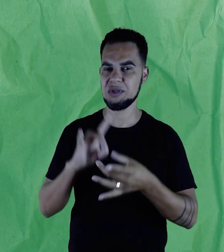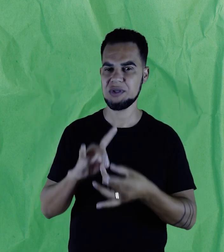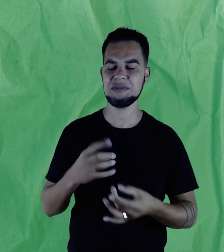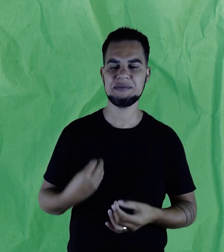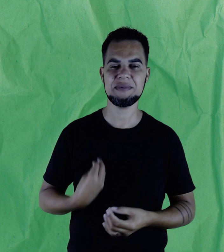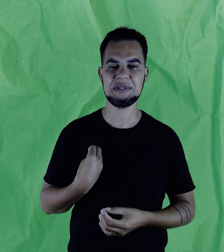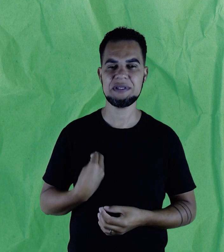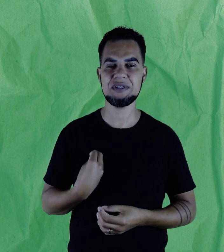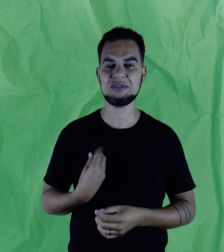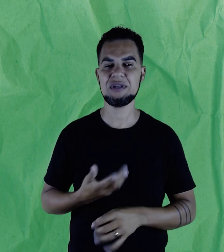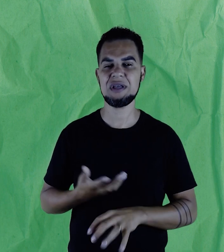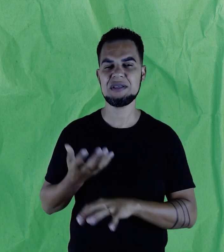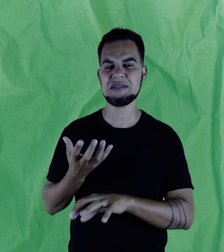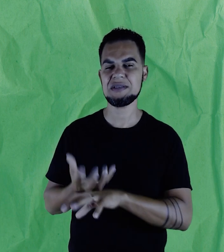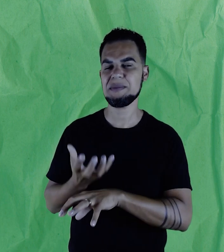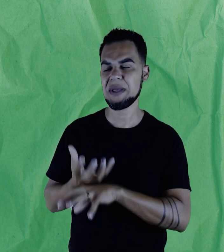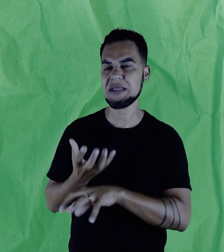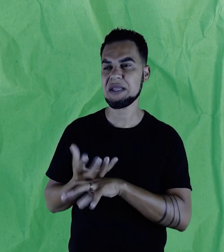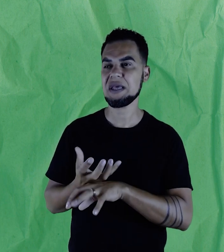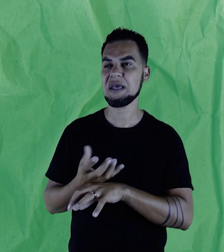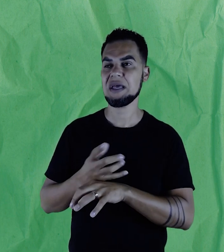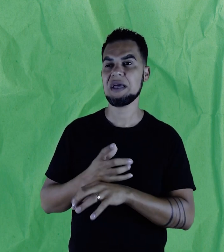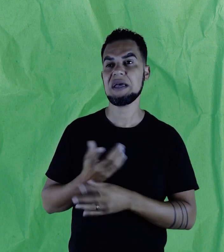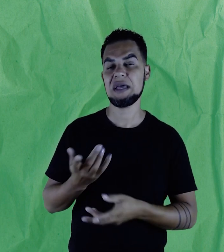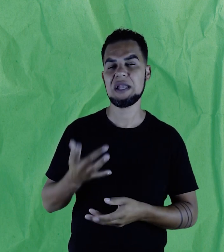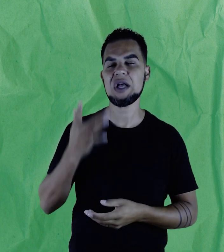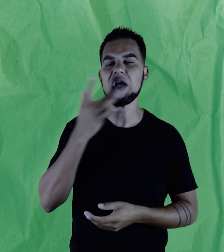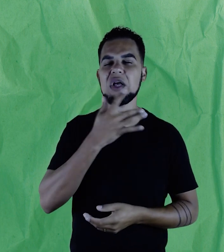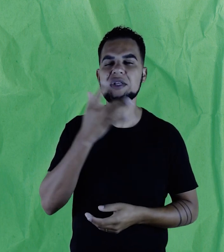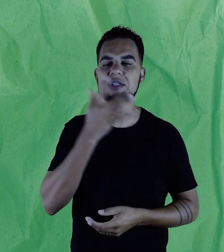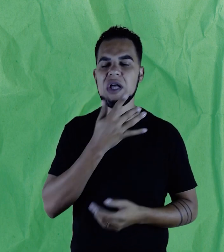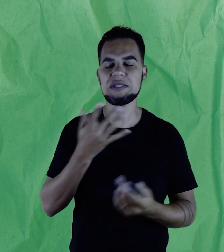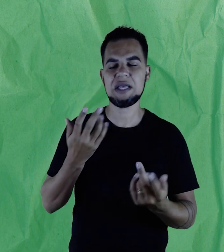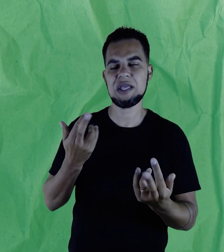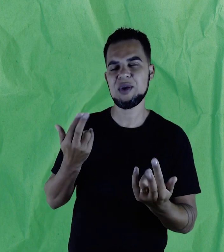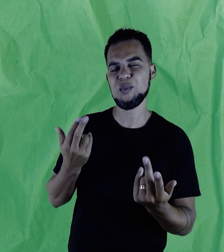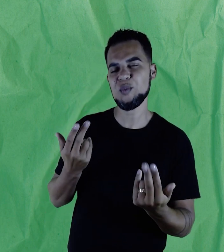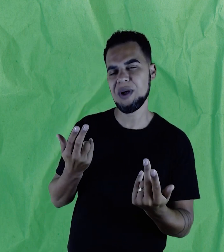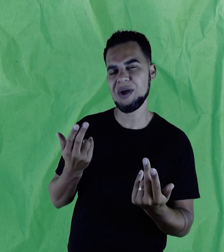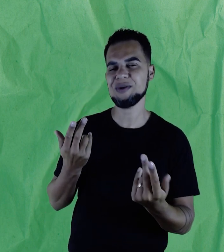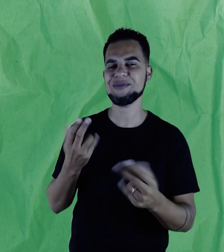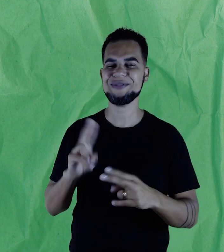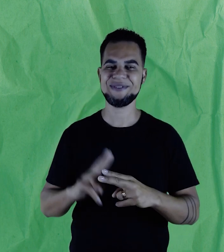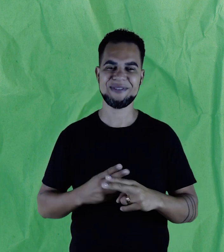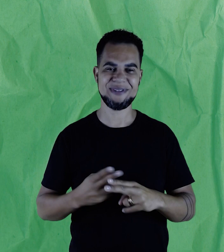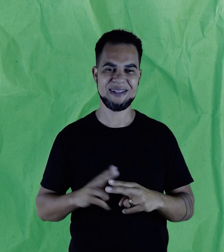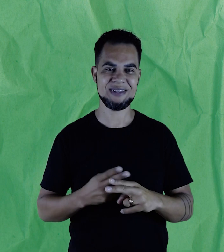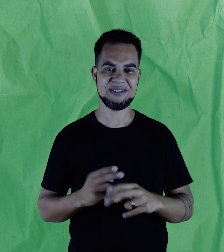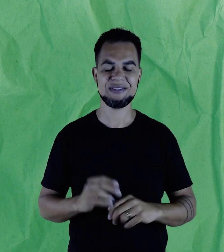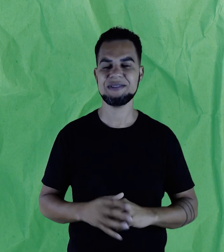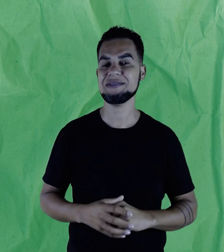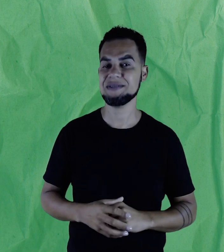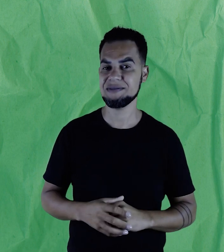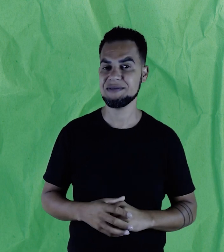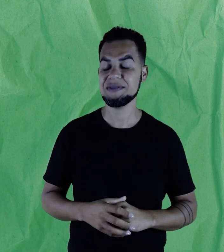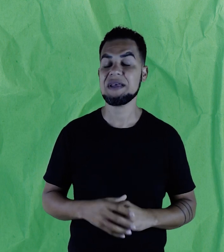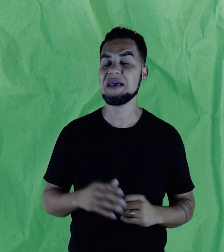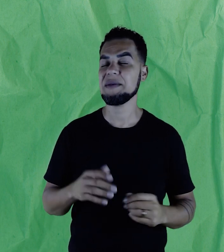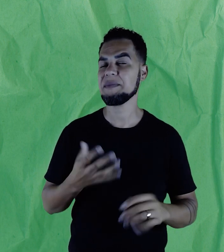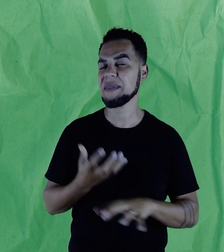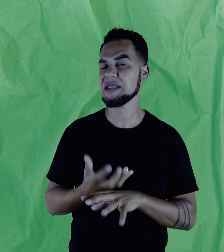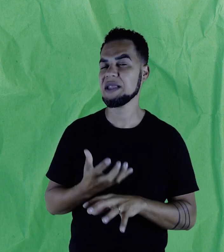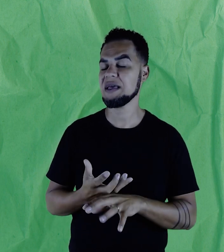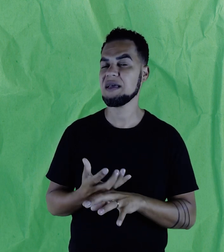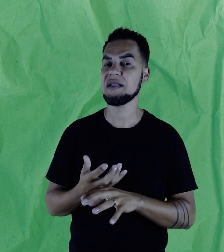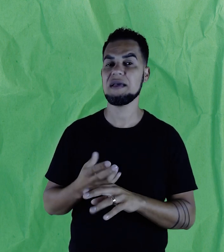ó, essa matéria é gostosa como chocolate. Então, quando eu tenho conectivo aí, fazendo essa comparação, deixando explícita